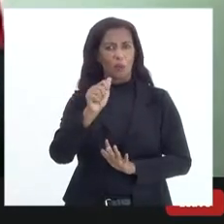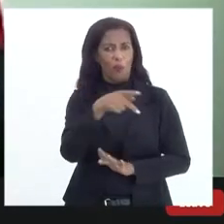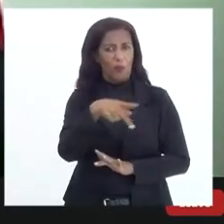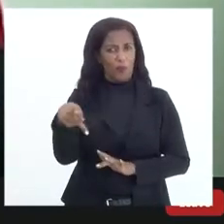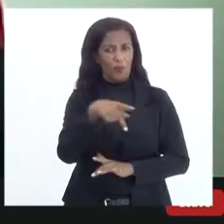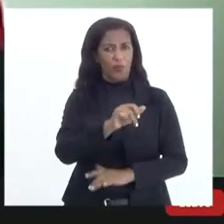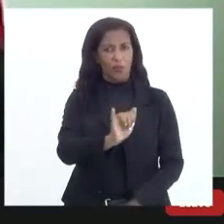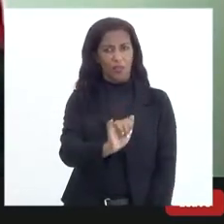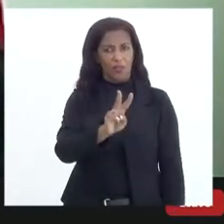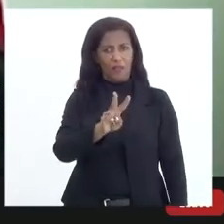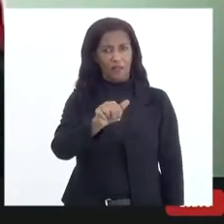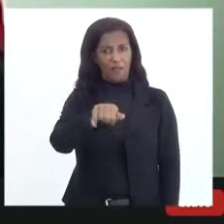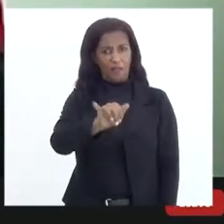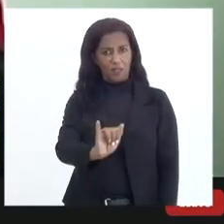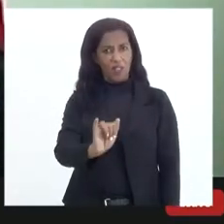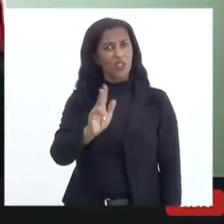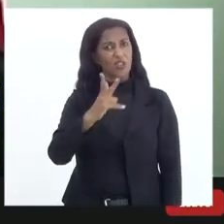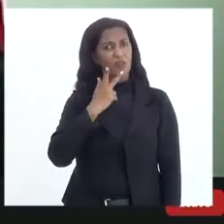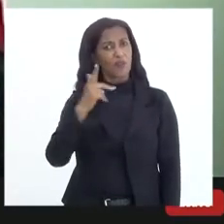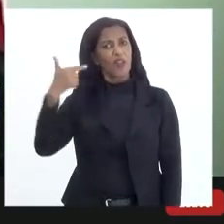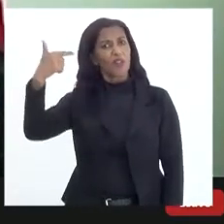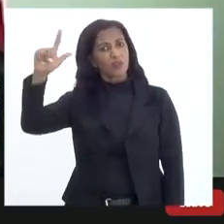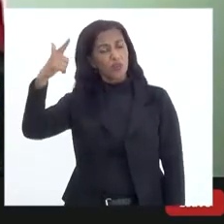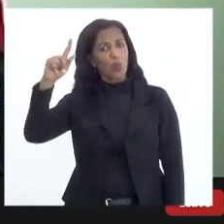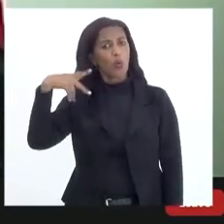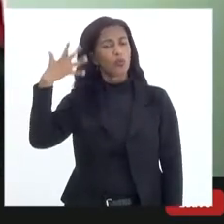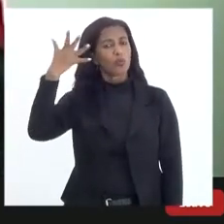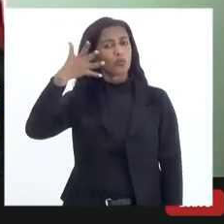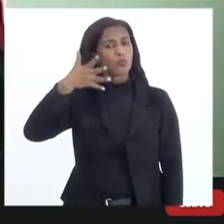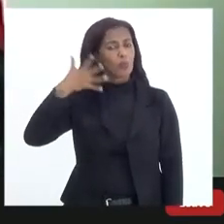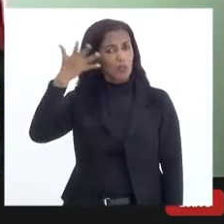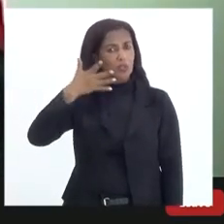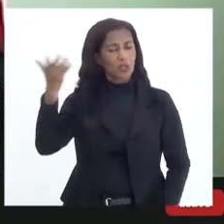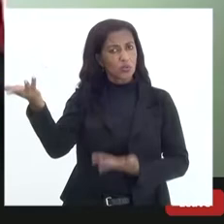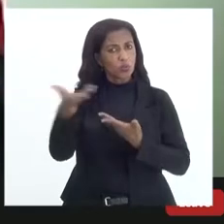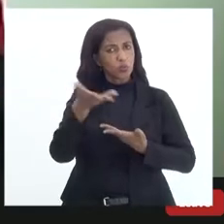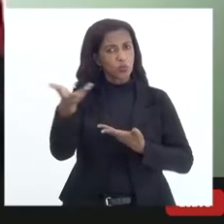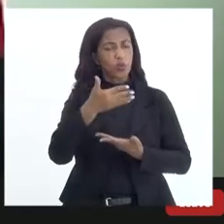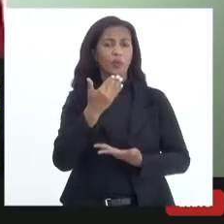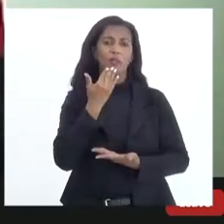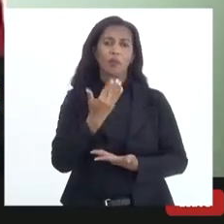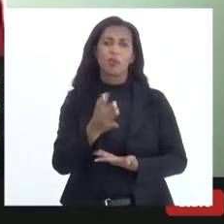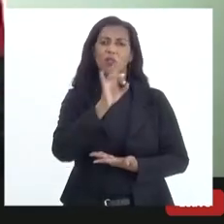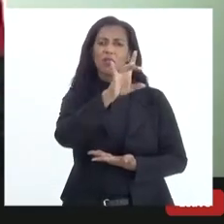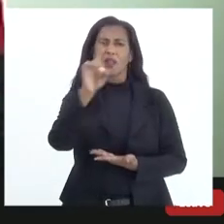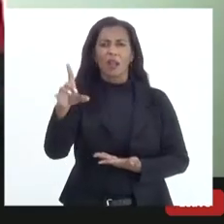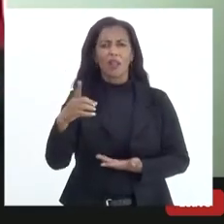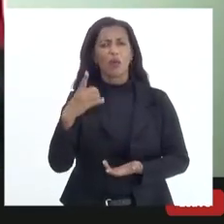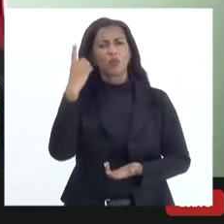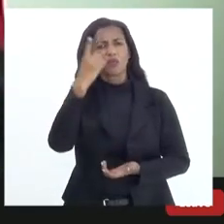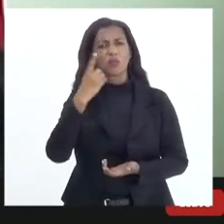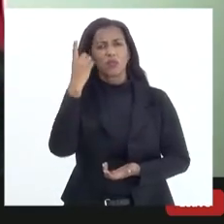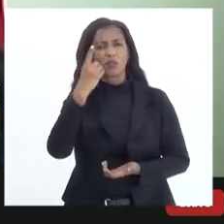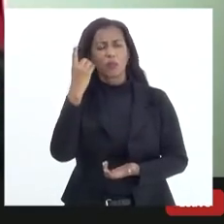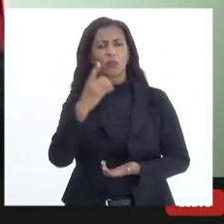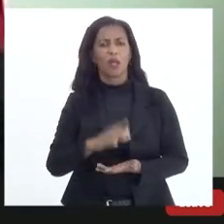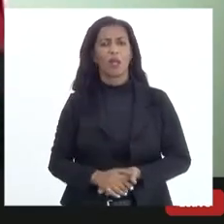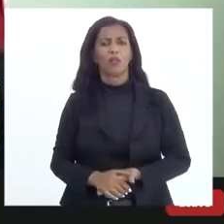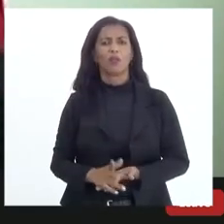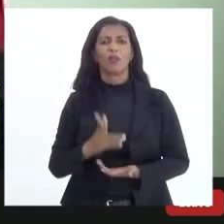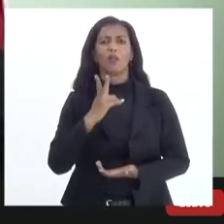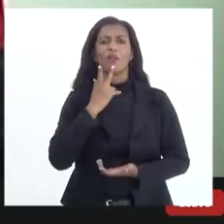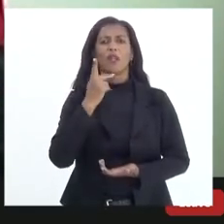professor Ivani, ela já foi fala de outros palestrantes. Então, eu queria pedir que cada parlamentar designasse